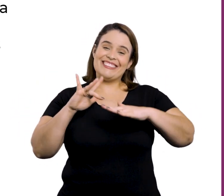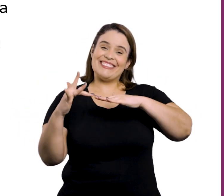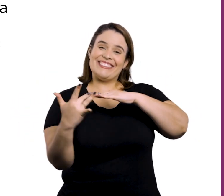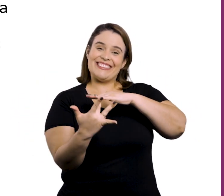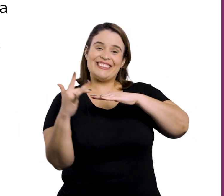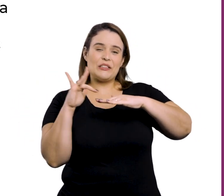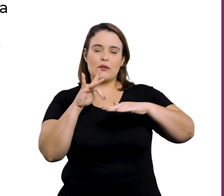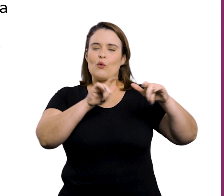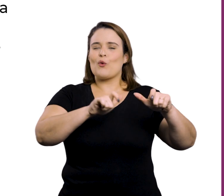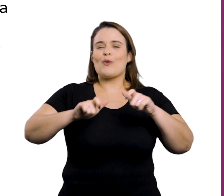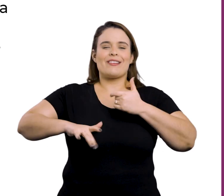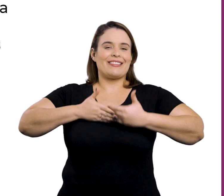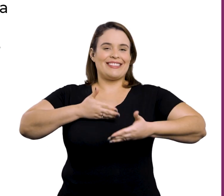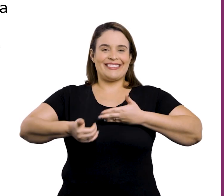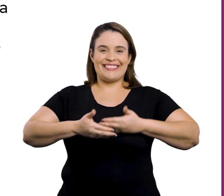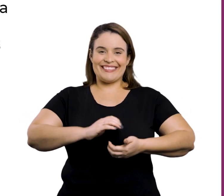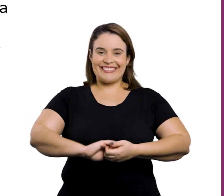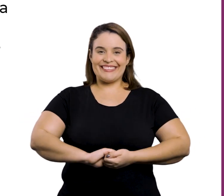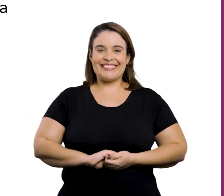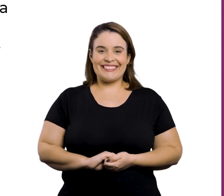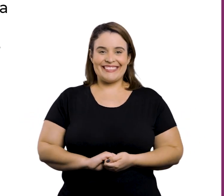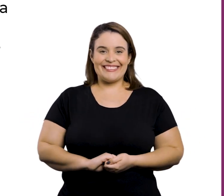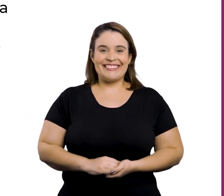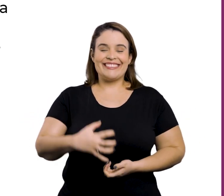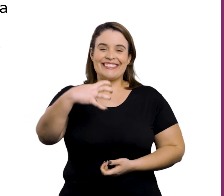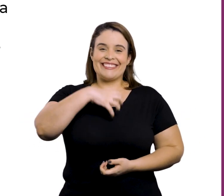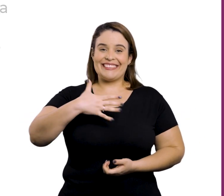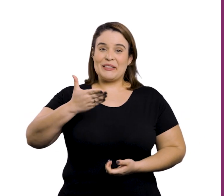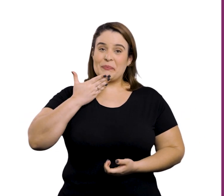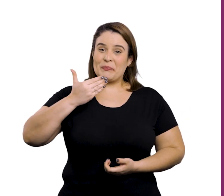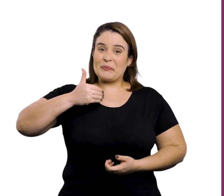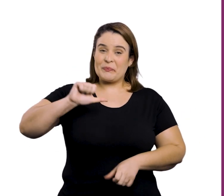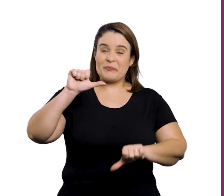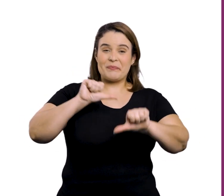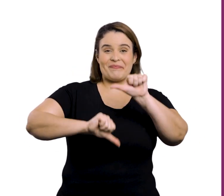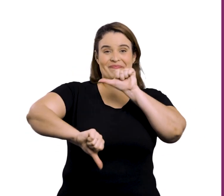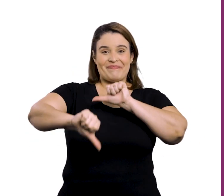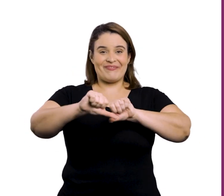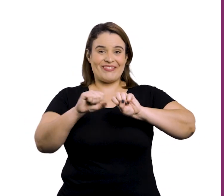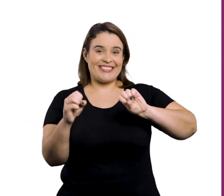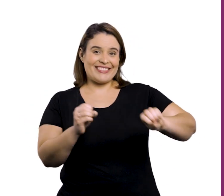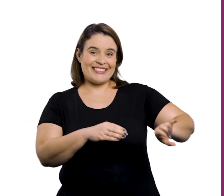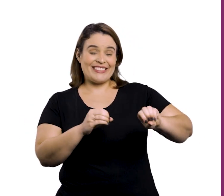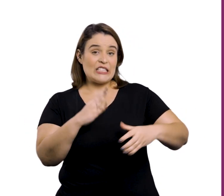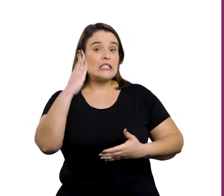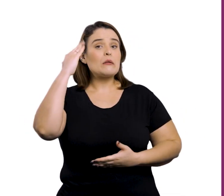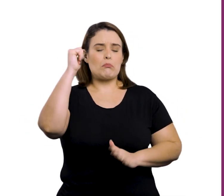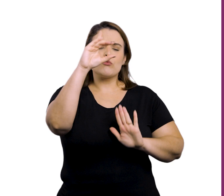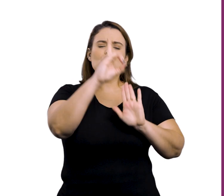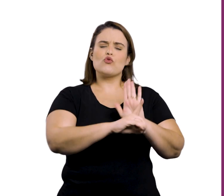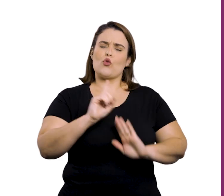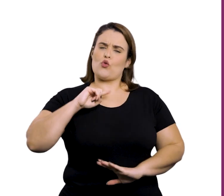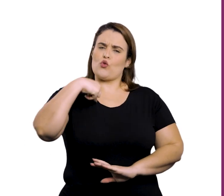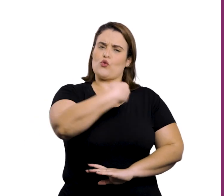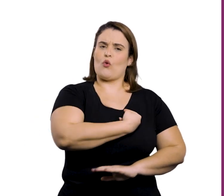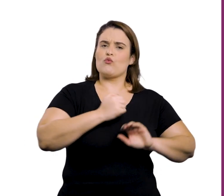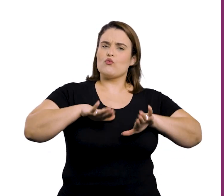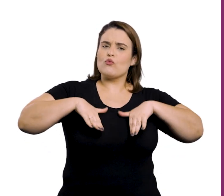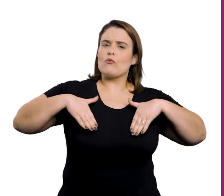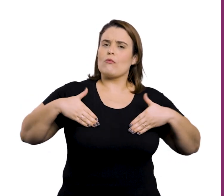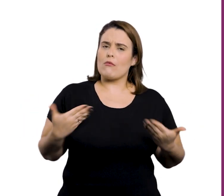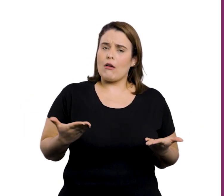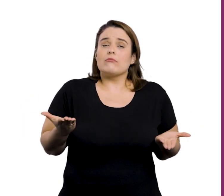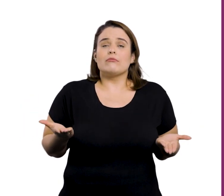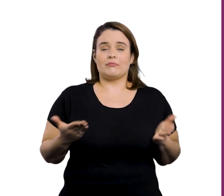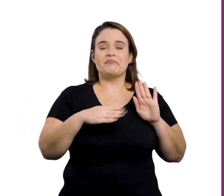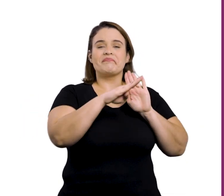sua cidade, nas redes sociais, onde puder. Uma das melhores formas para transformar a educação é saber os